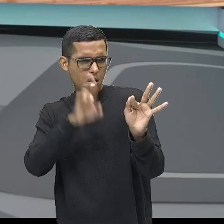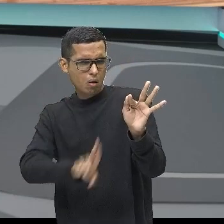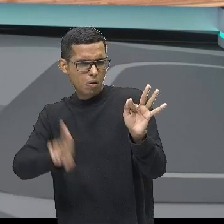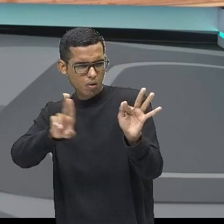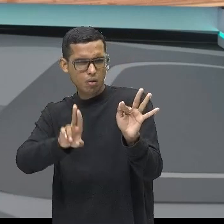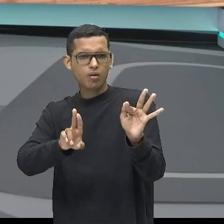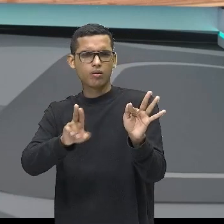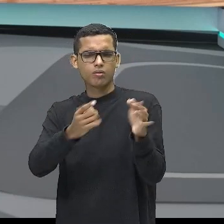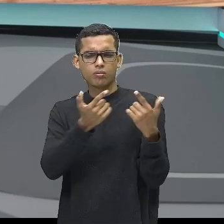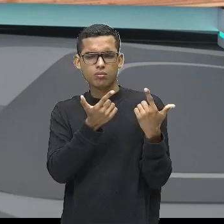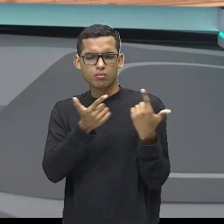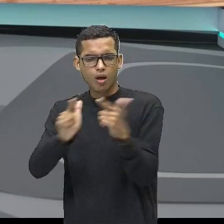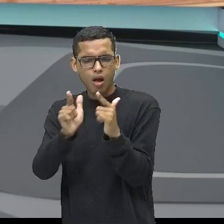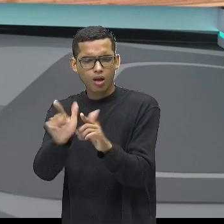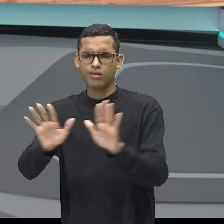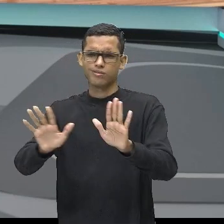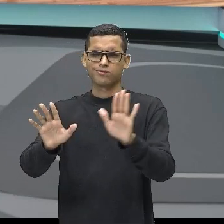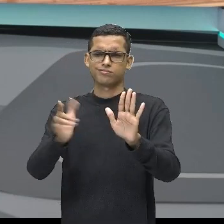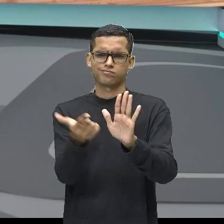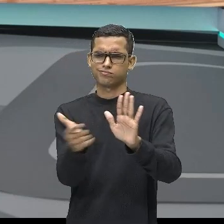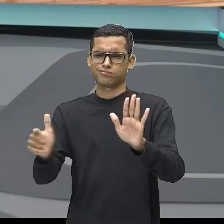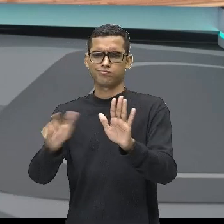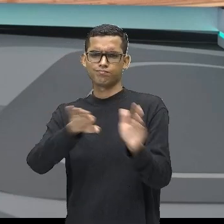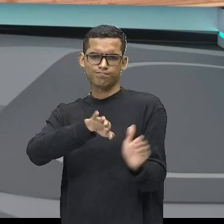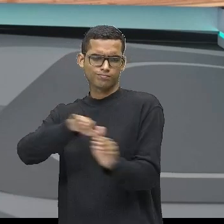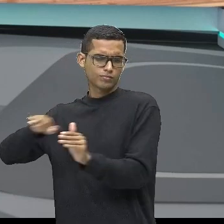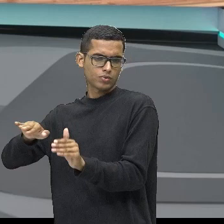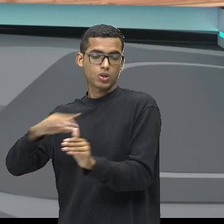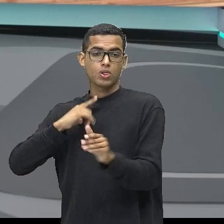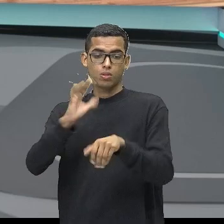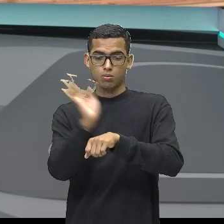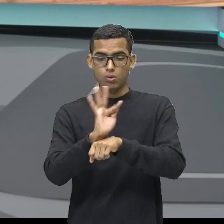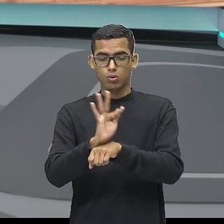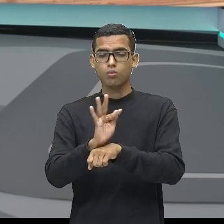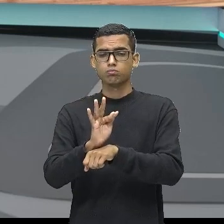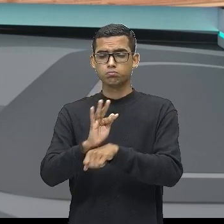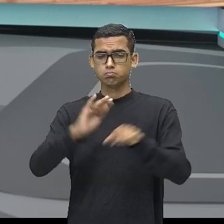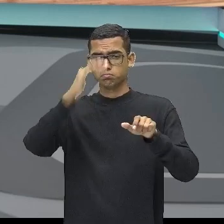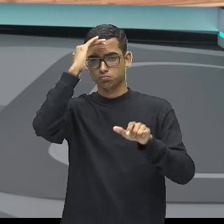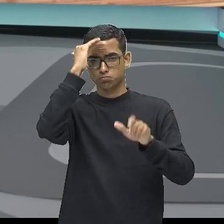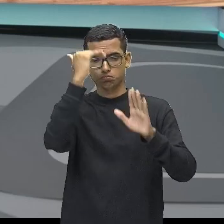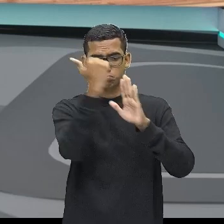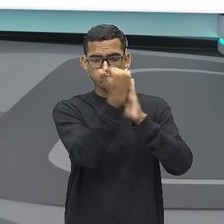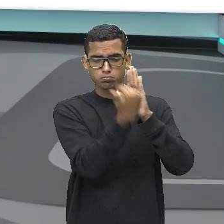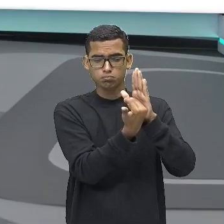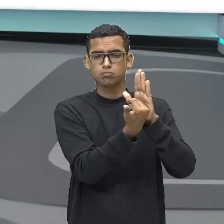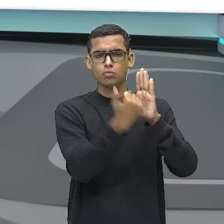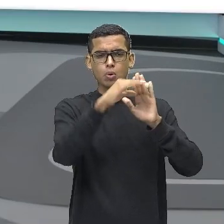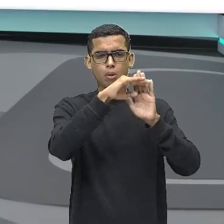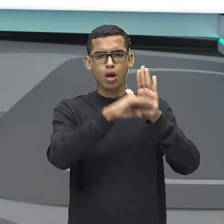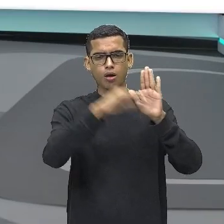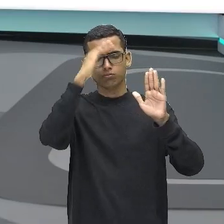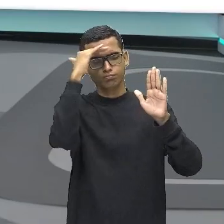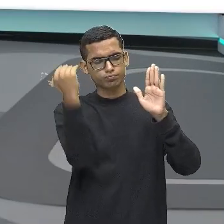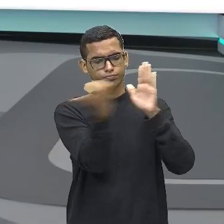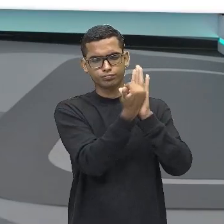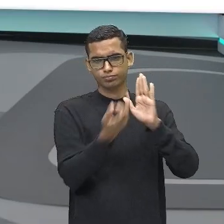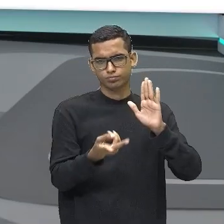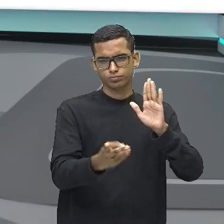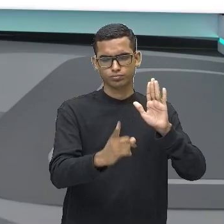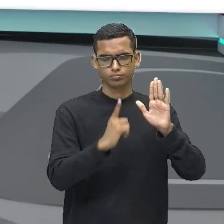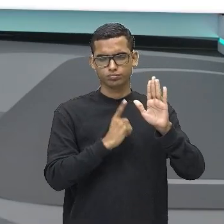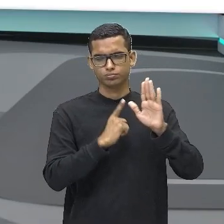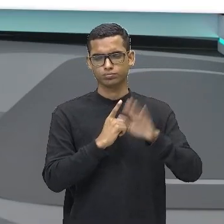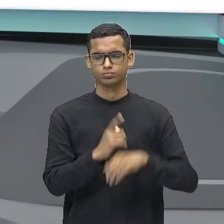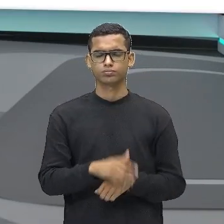que a linguagem, ela segue mais um formato padrão, ok? Agora, claro, a